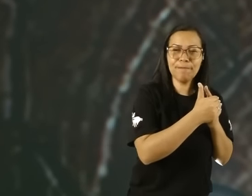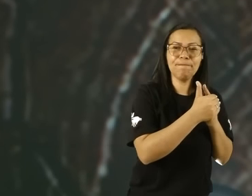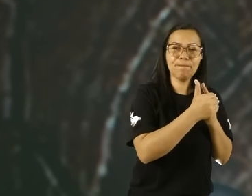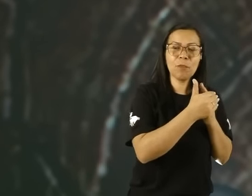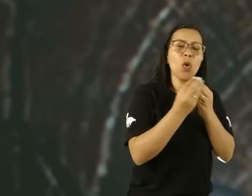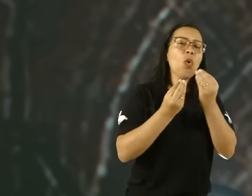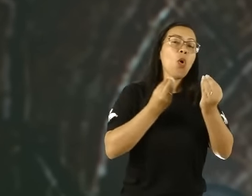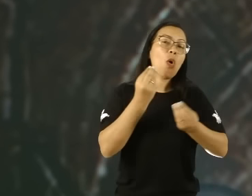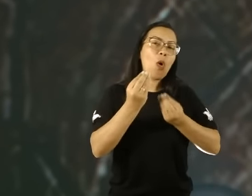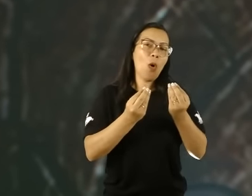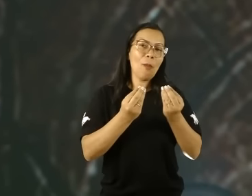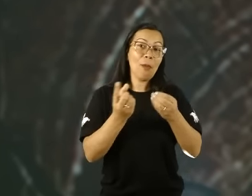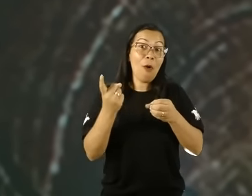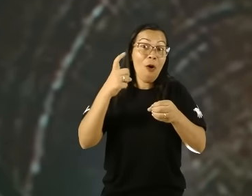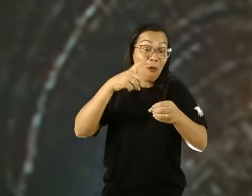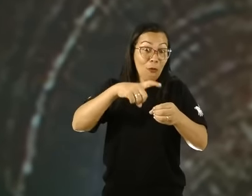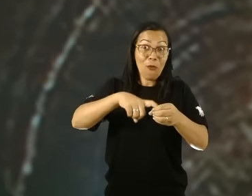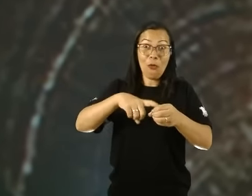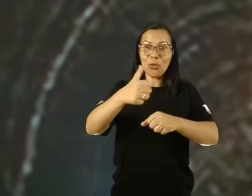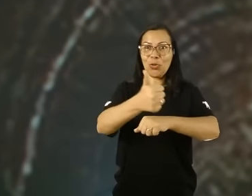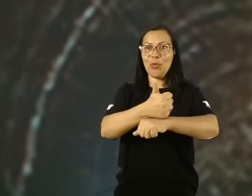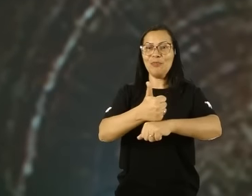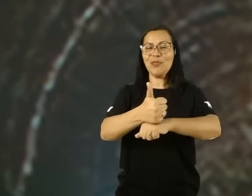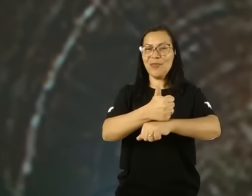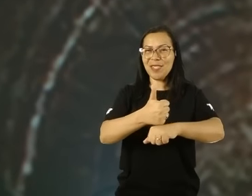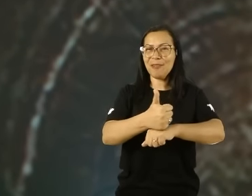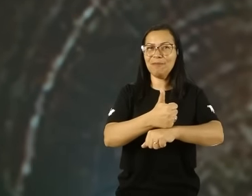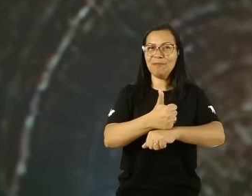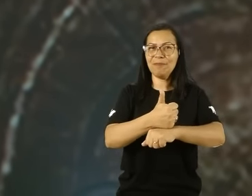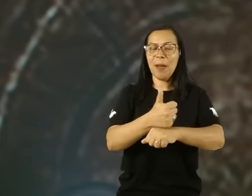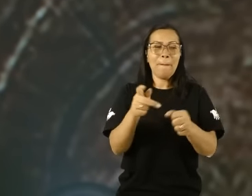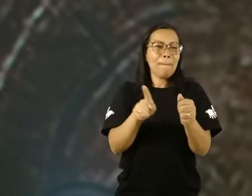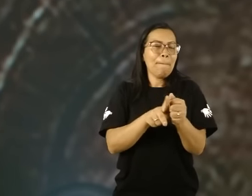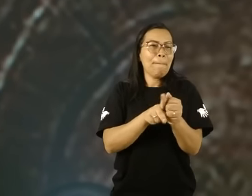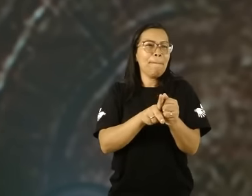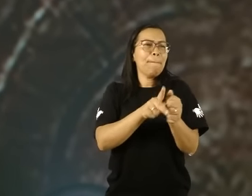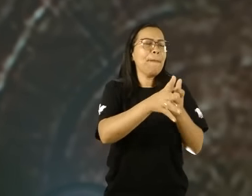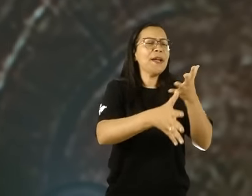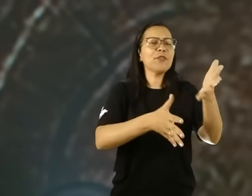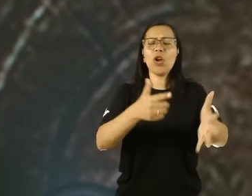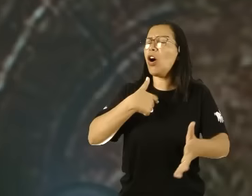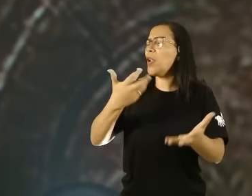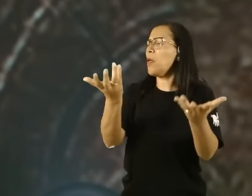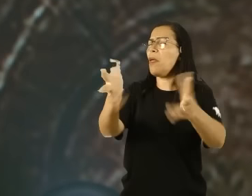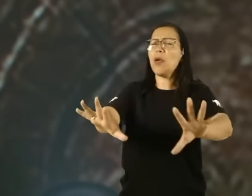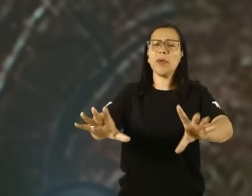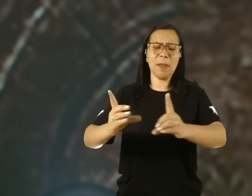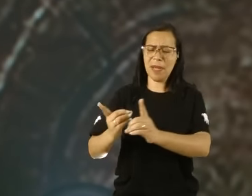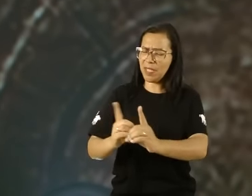de encontrar Jesus? Ele era pescador. Não era pescador? Então o que, que Pedro fala? Eu vou pescar. Porque